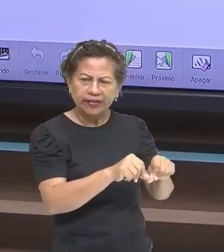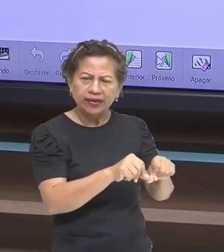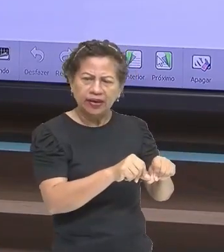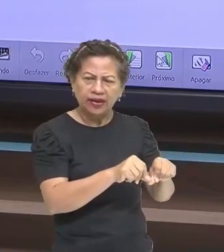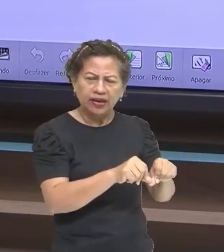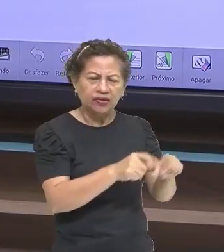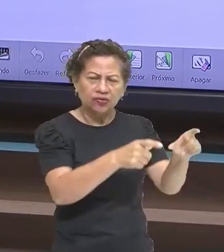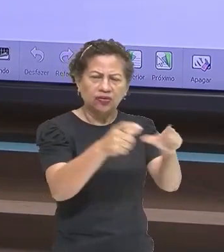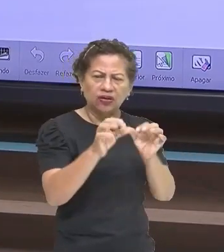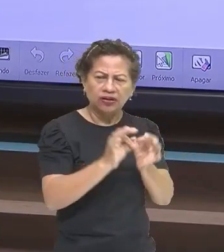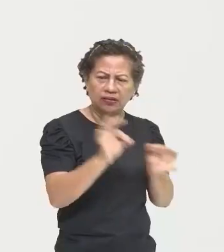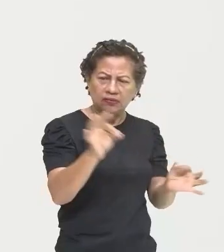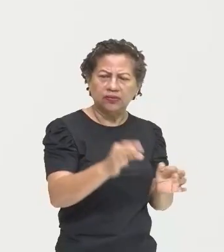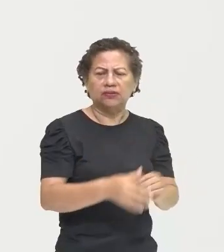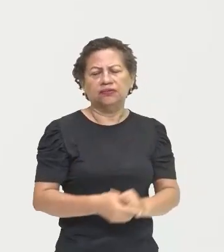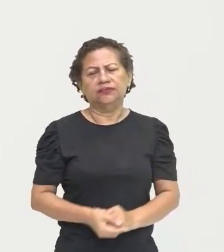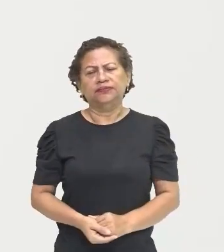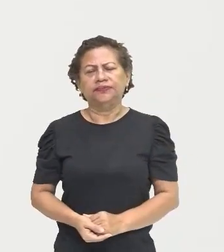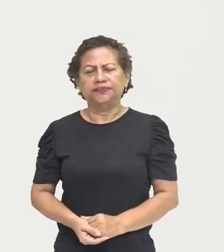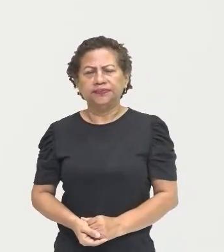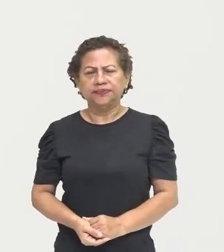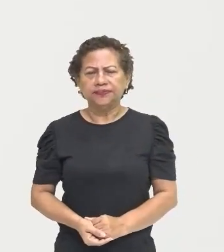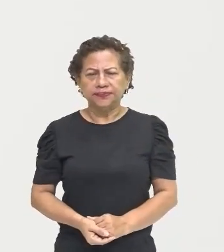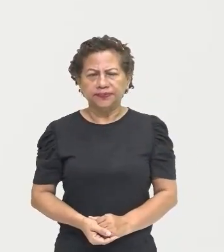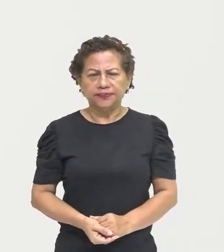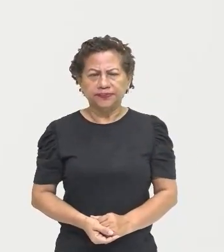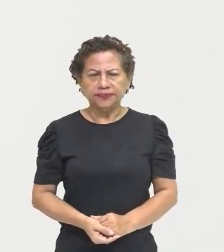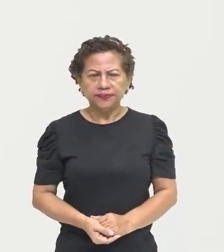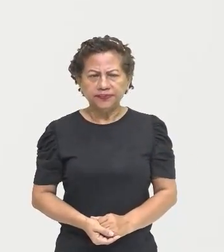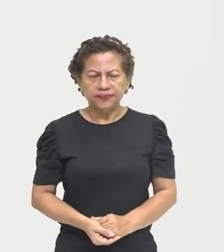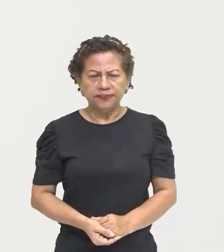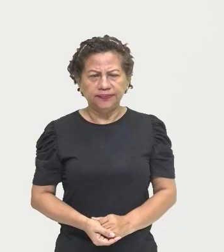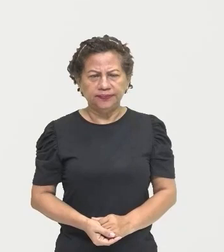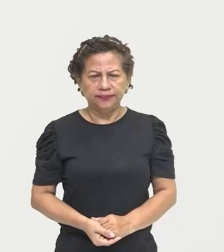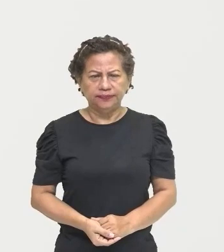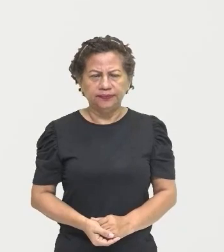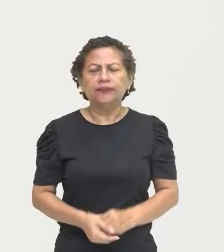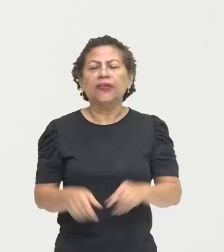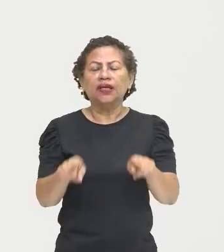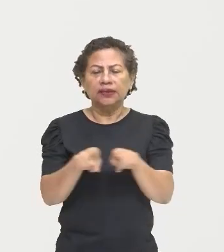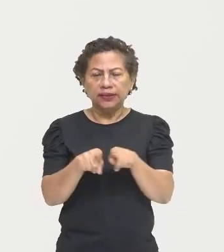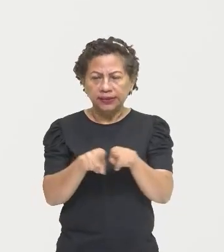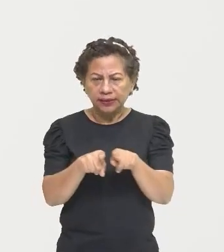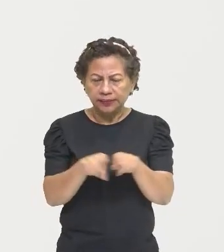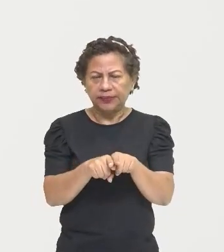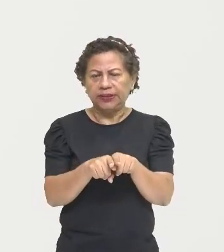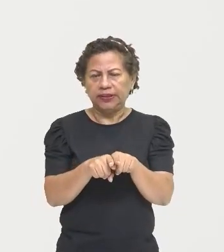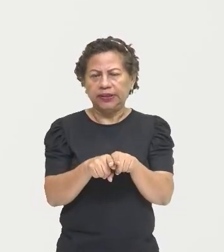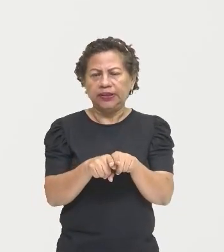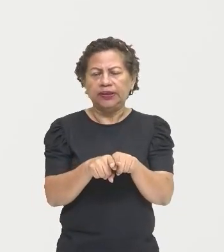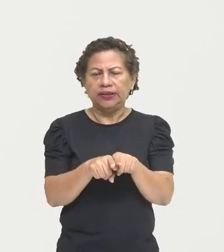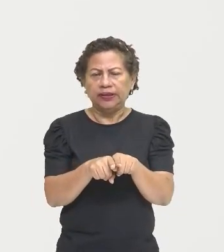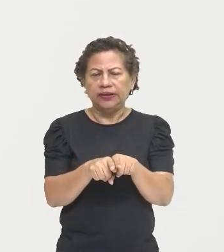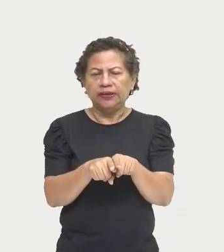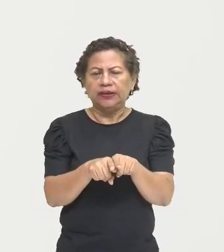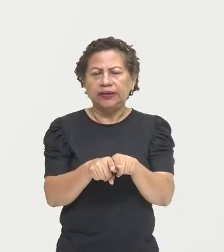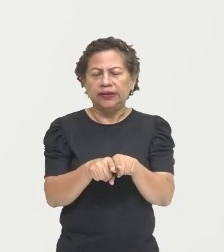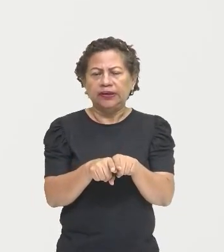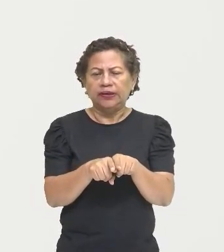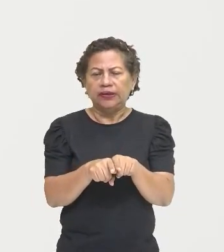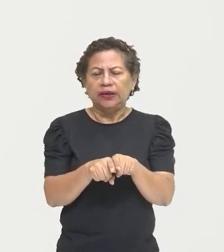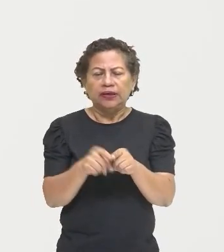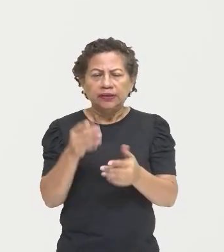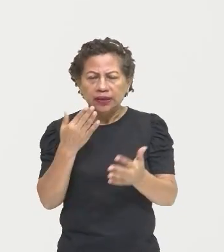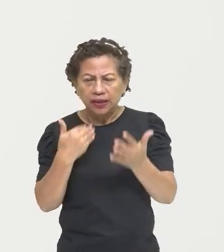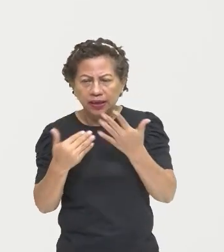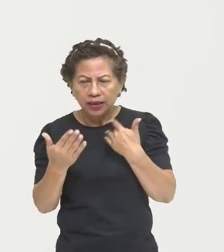questão. Vamos continuar? Olha só. E a gente tem aqui também a produção de alimentos